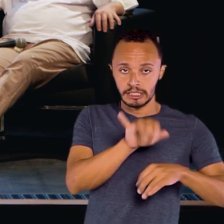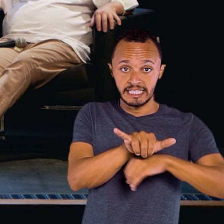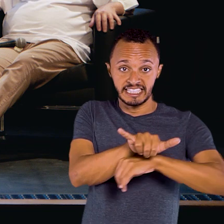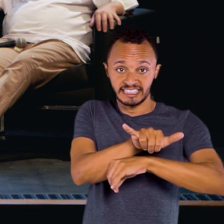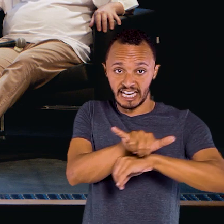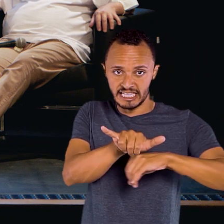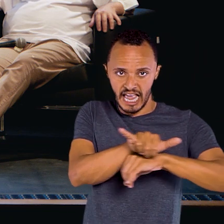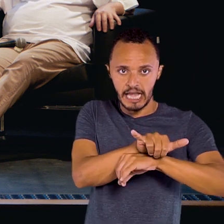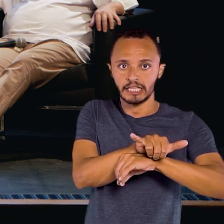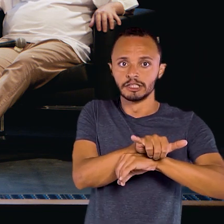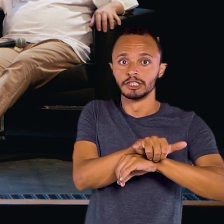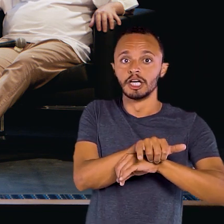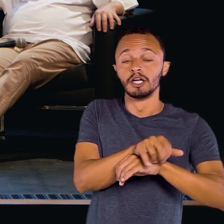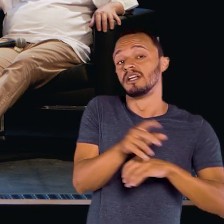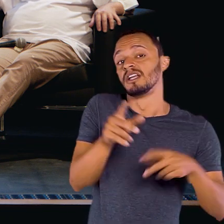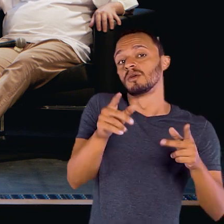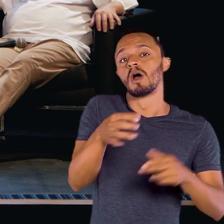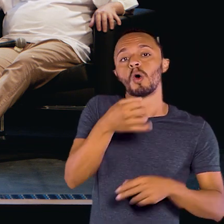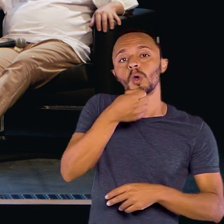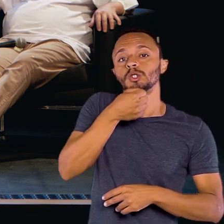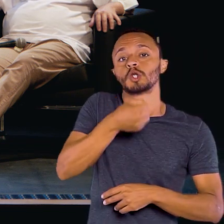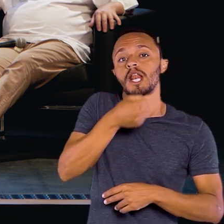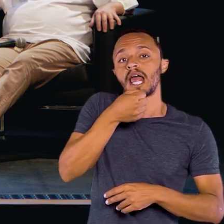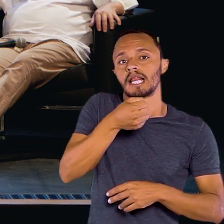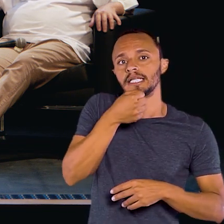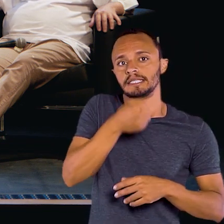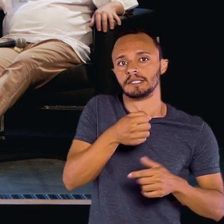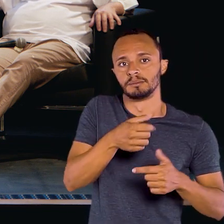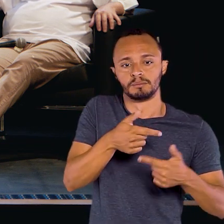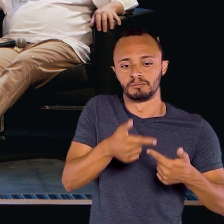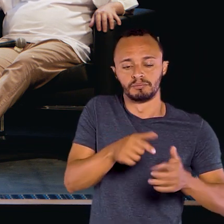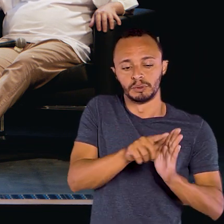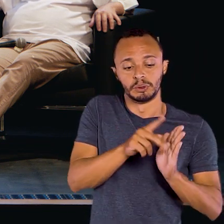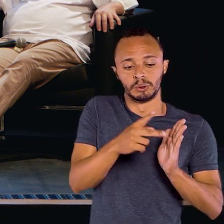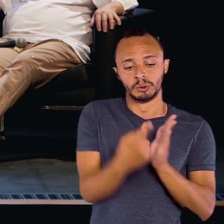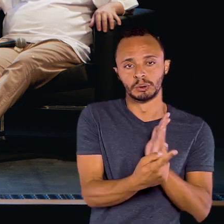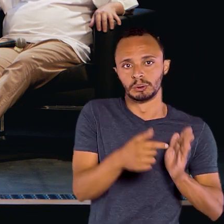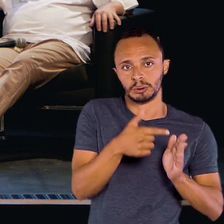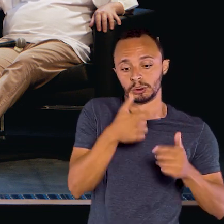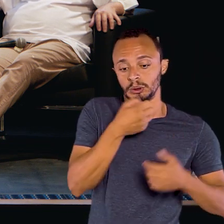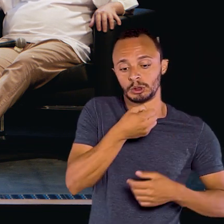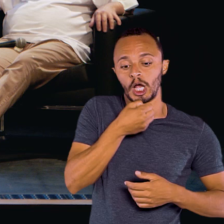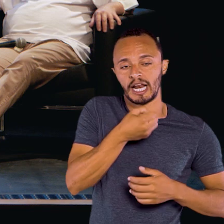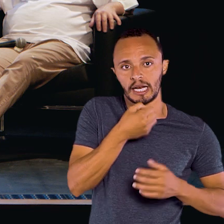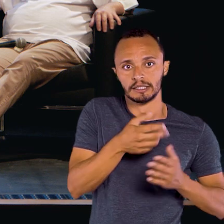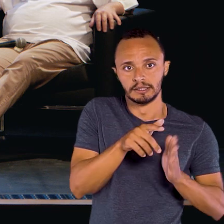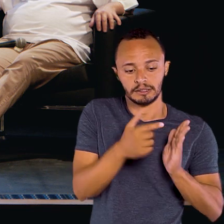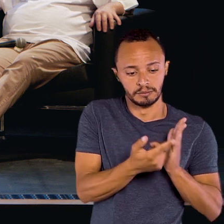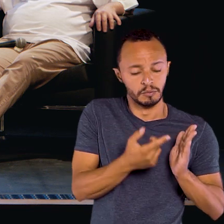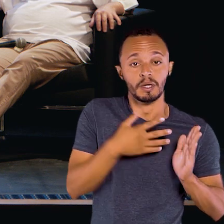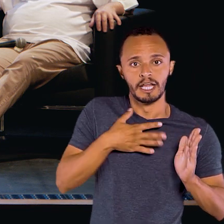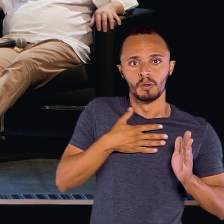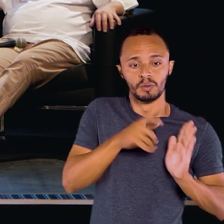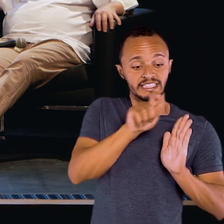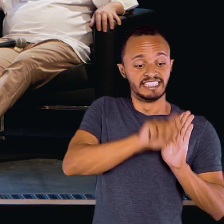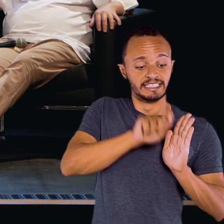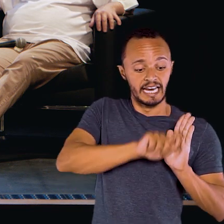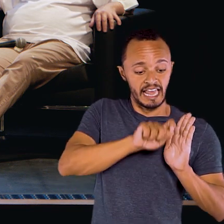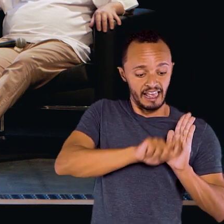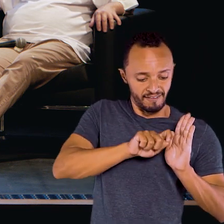jornalismo tem a sua linguagem, a gente está preso ali a determinadas coisas, a determinada forma de escrever e de apurar